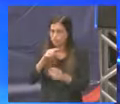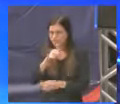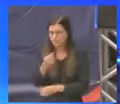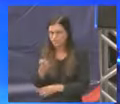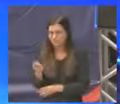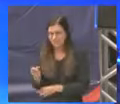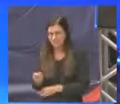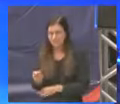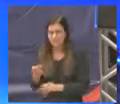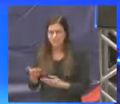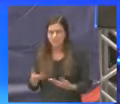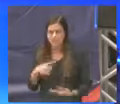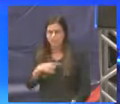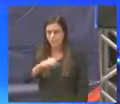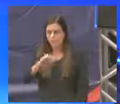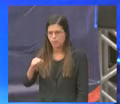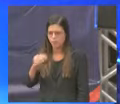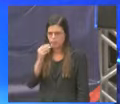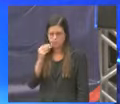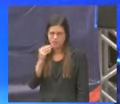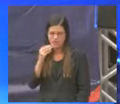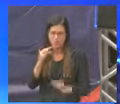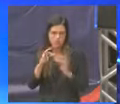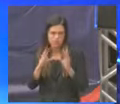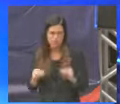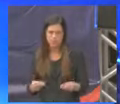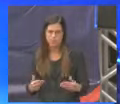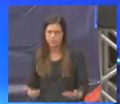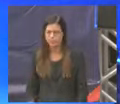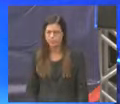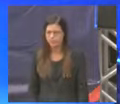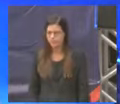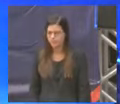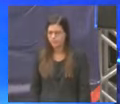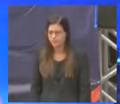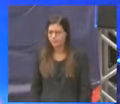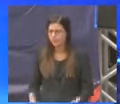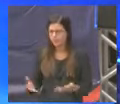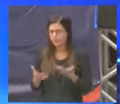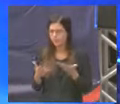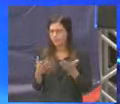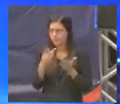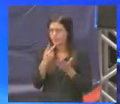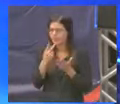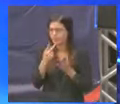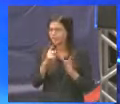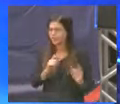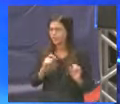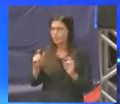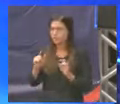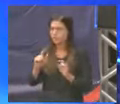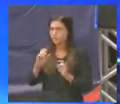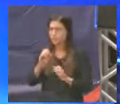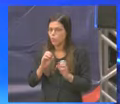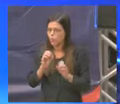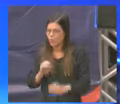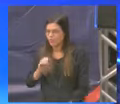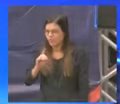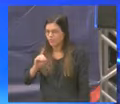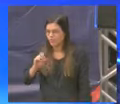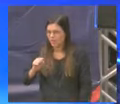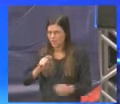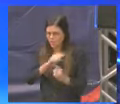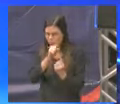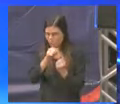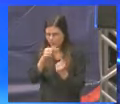tem oportunidades grandes para todo mundo. Mas eu queria destacar, próximo, o ODS 4, que é o que está sendo